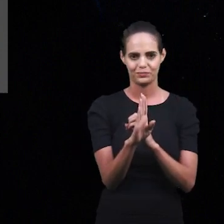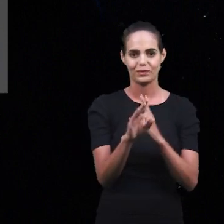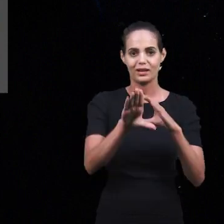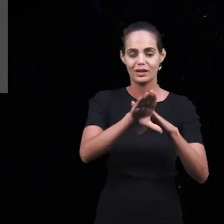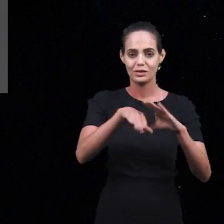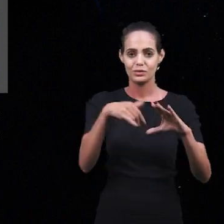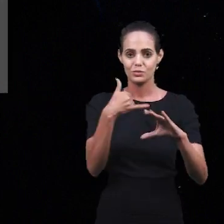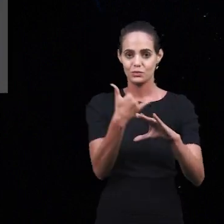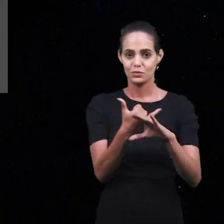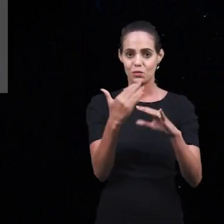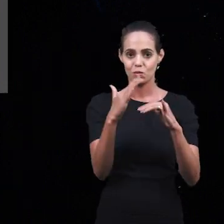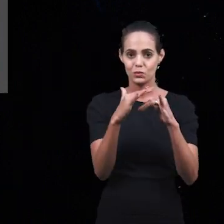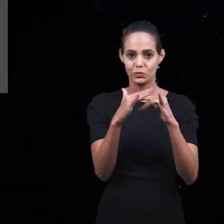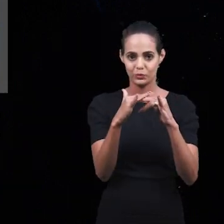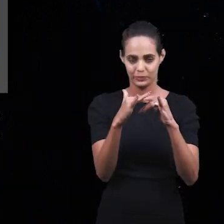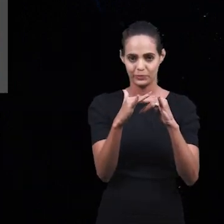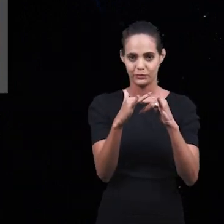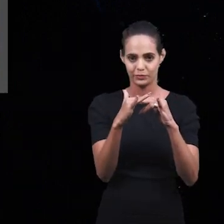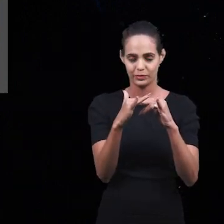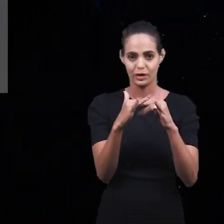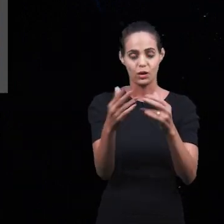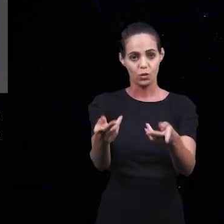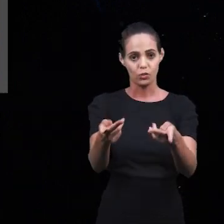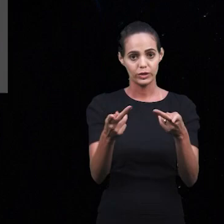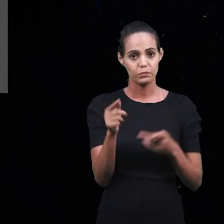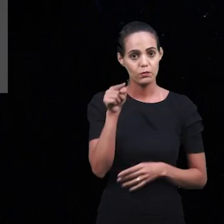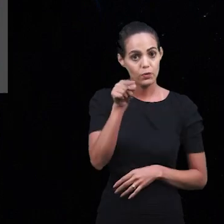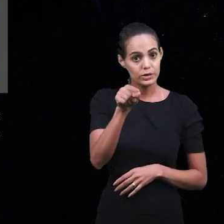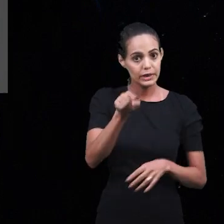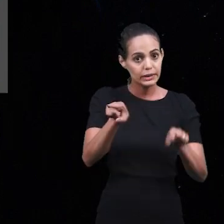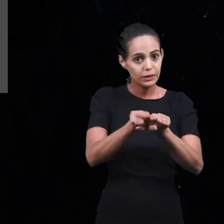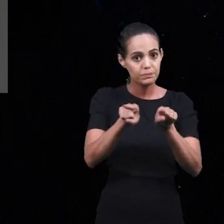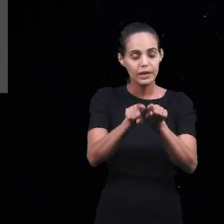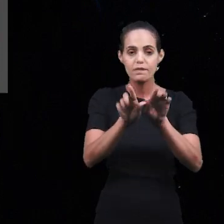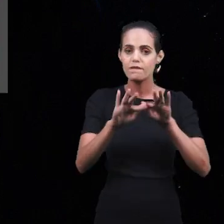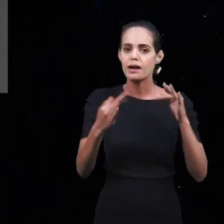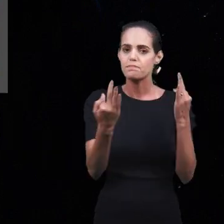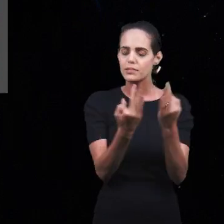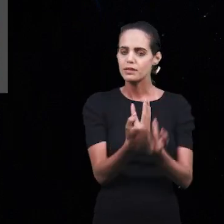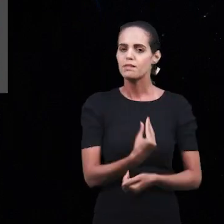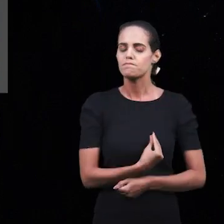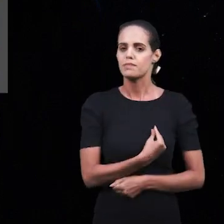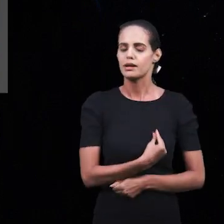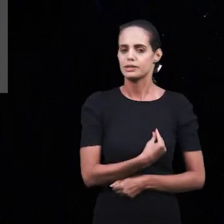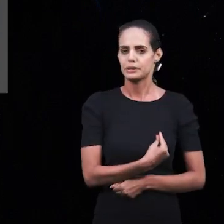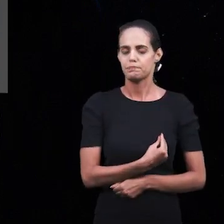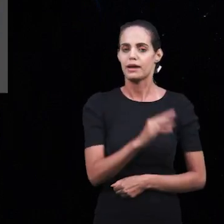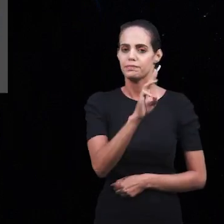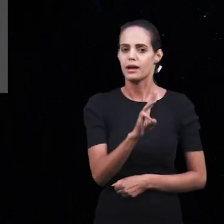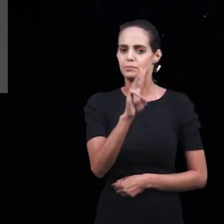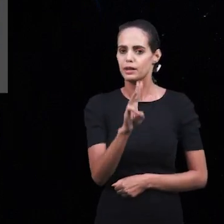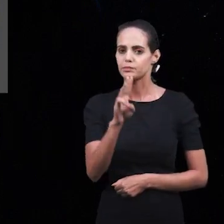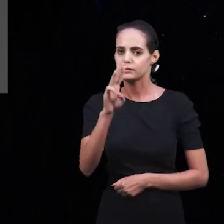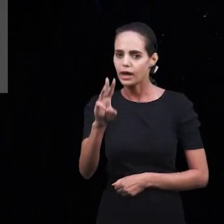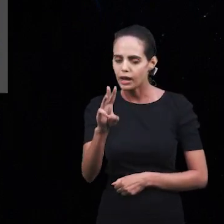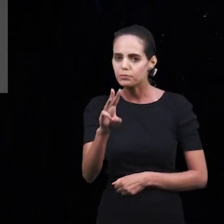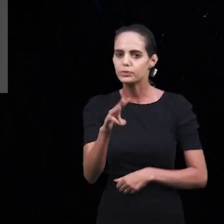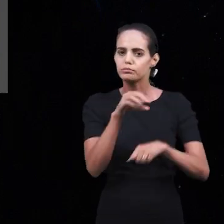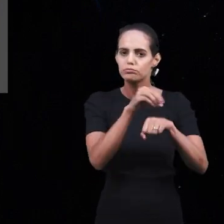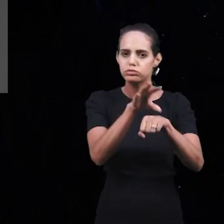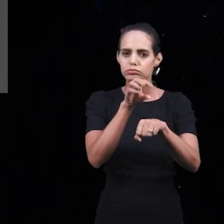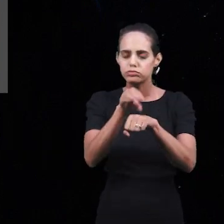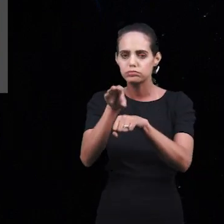Dominical, transmitidas por esse canal. Convidamos você e sua família para participarem. Compartilhe esse link, passe